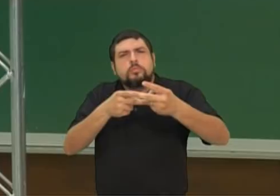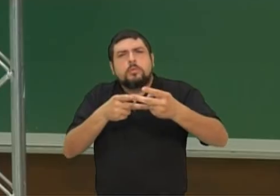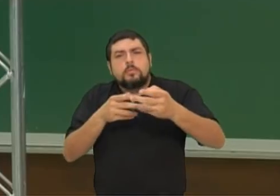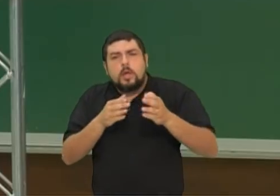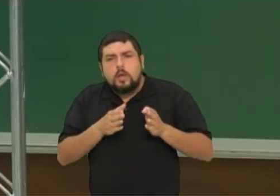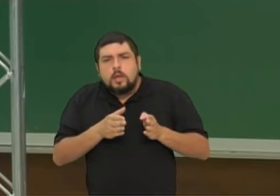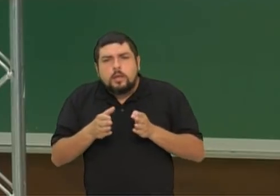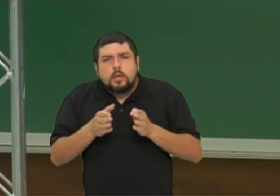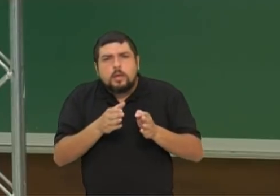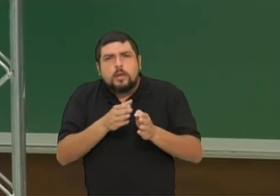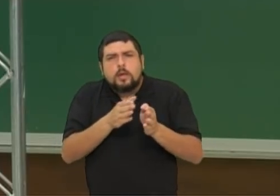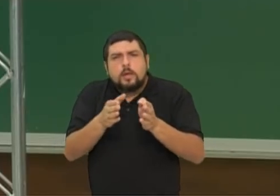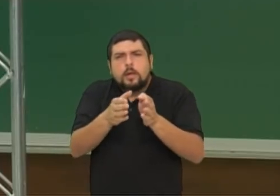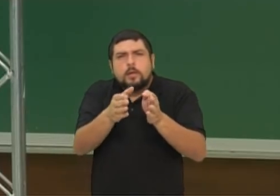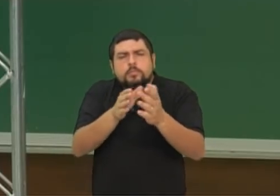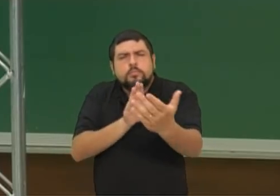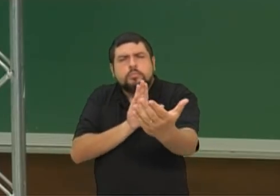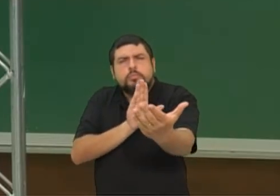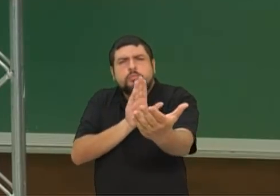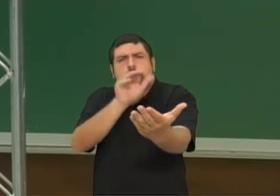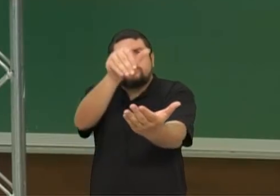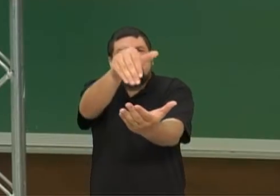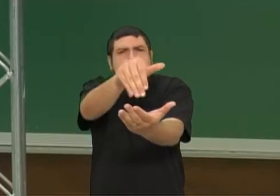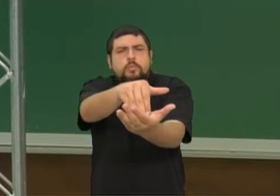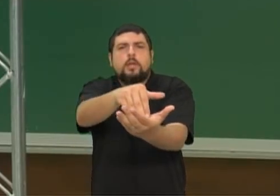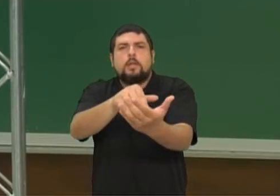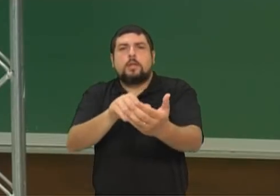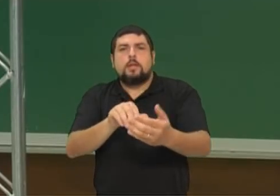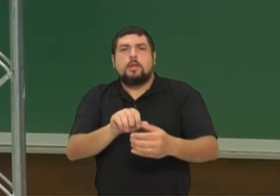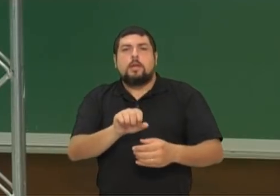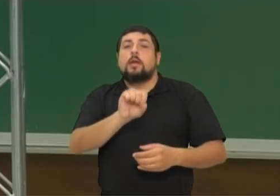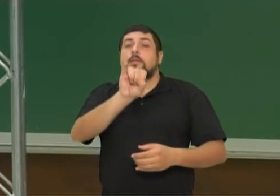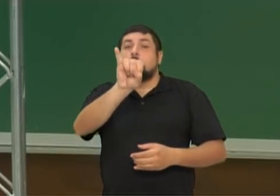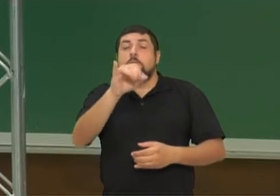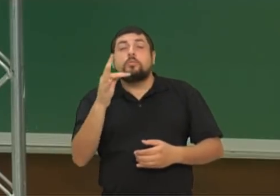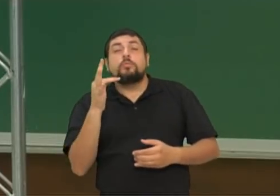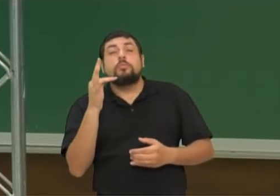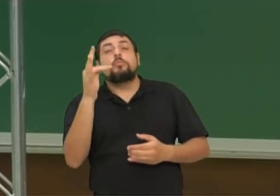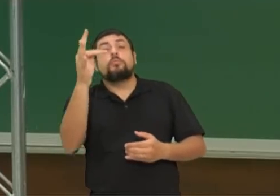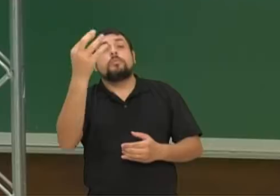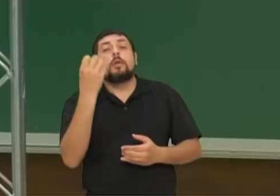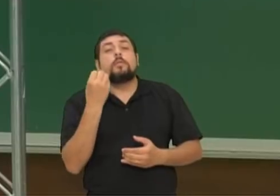do Rosário. Fica aqui o convite para quando pudermos viajar,